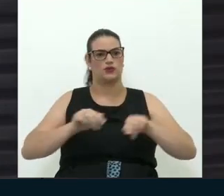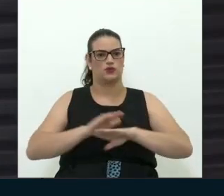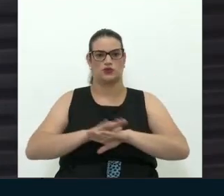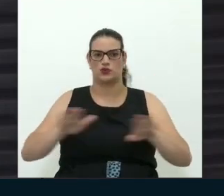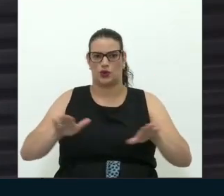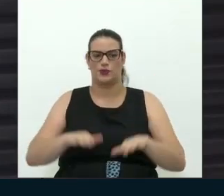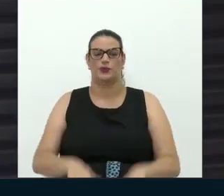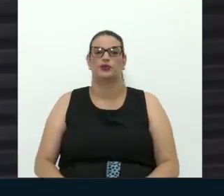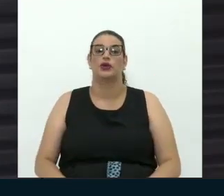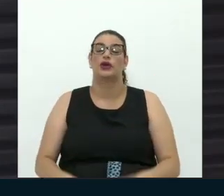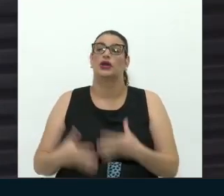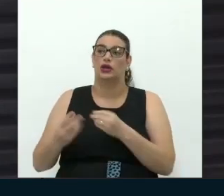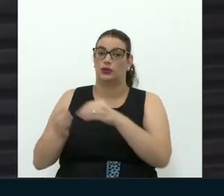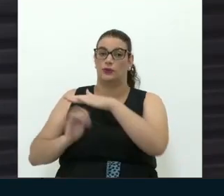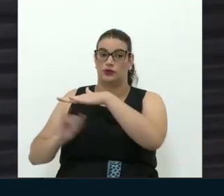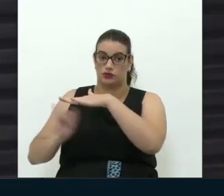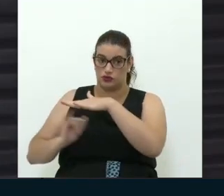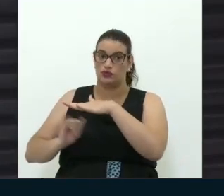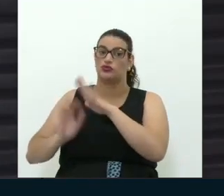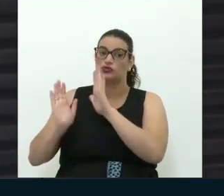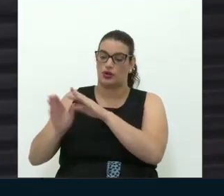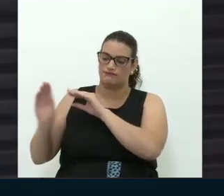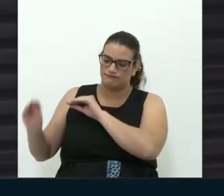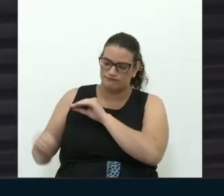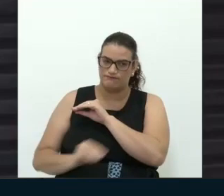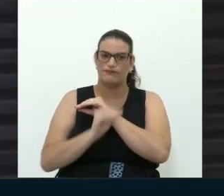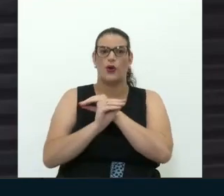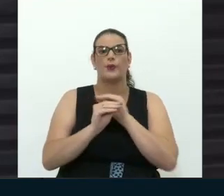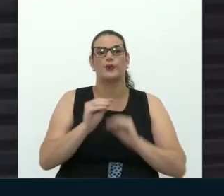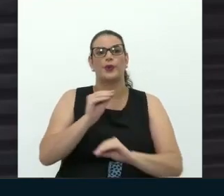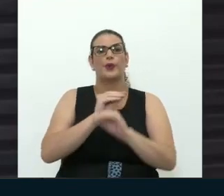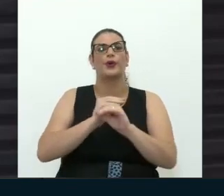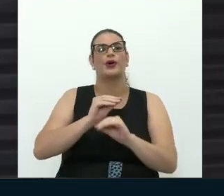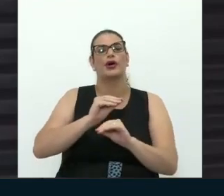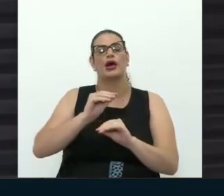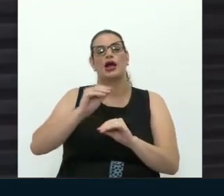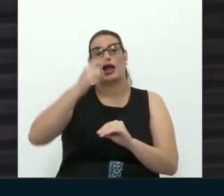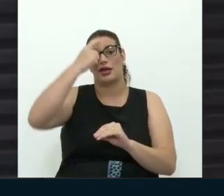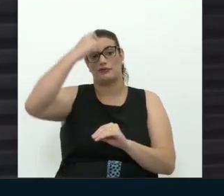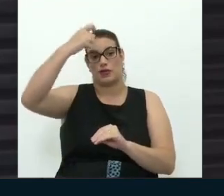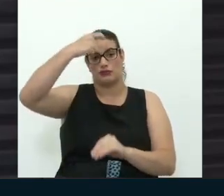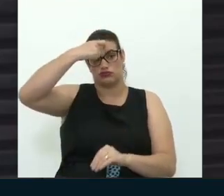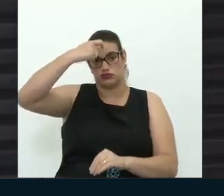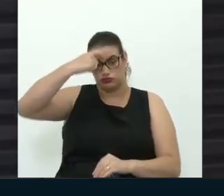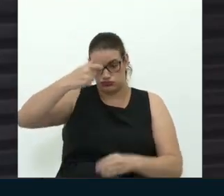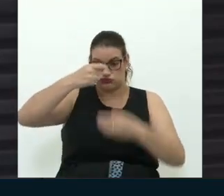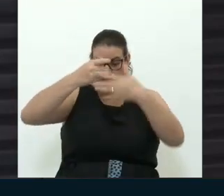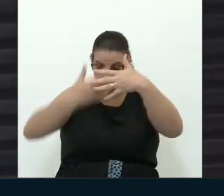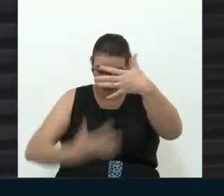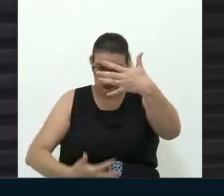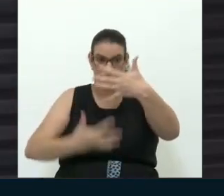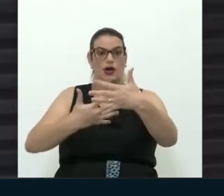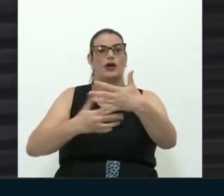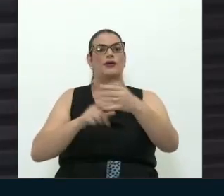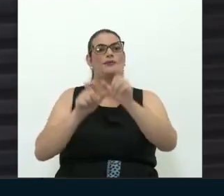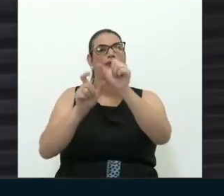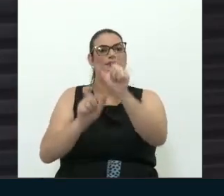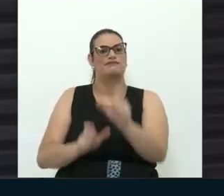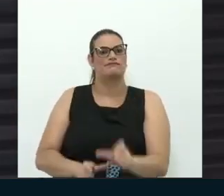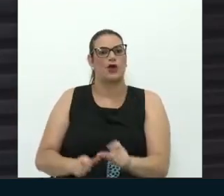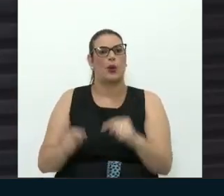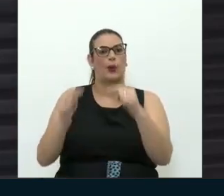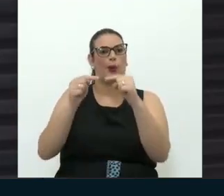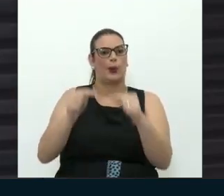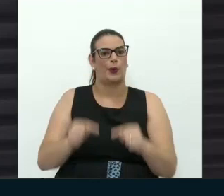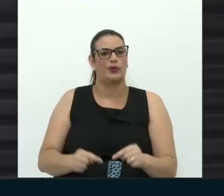várias organizações da sociedade civil já colocam ali Quais são as suas preferências e e já sai um leque para você de gente para que você